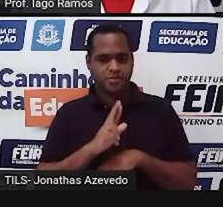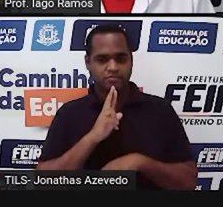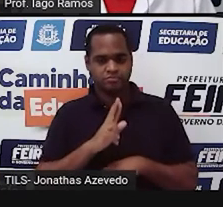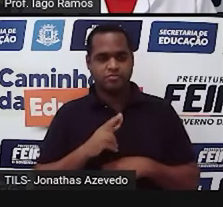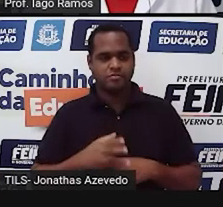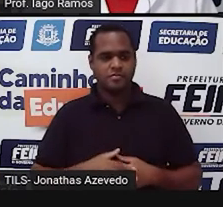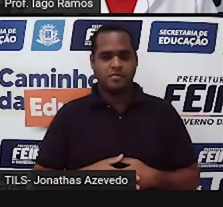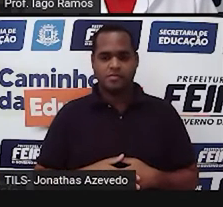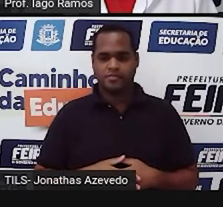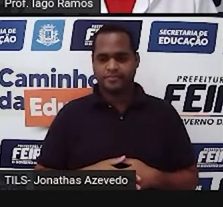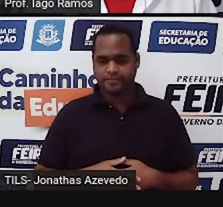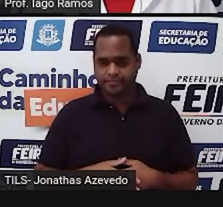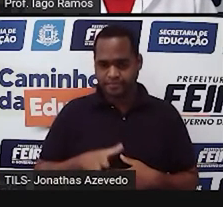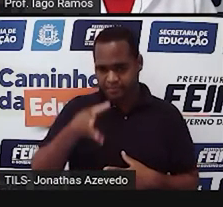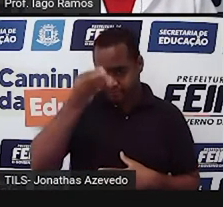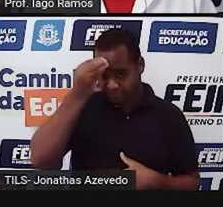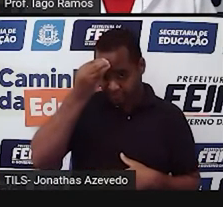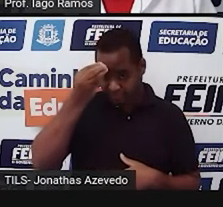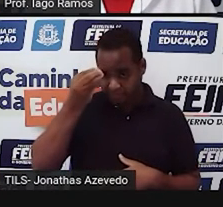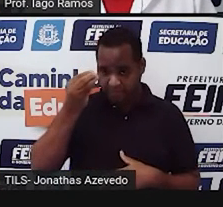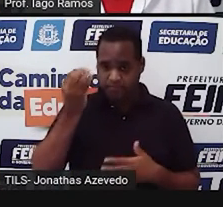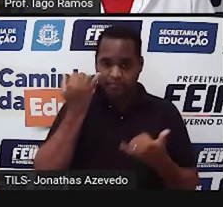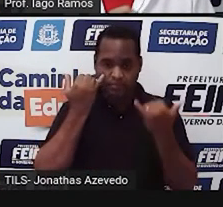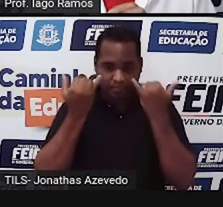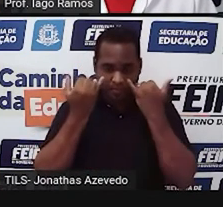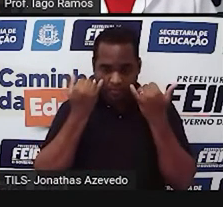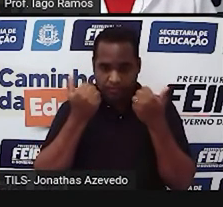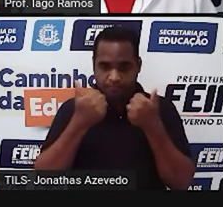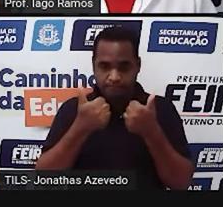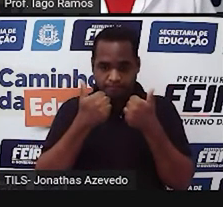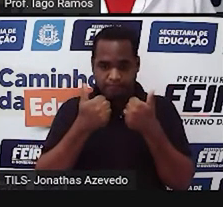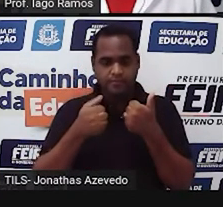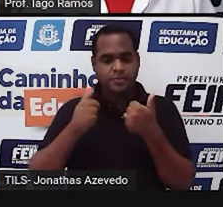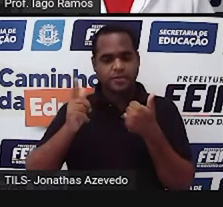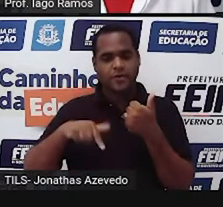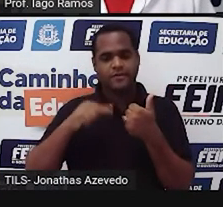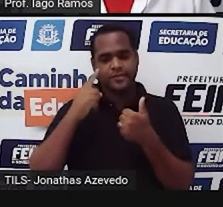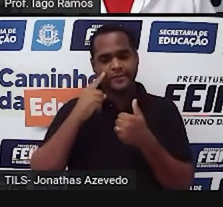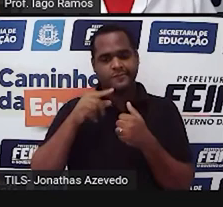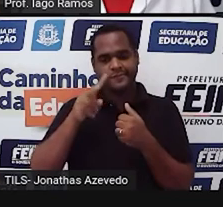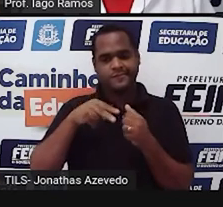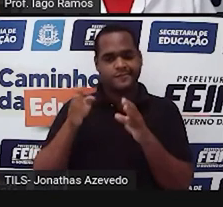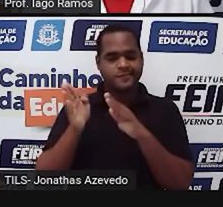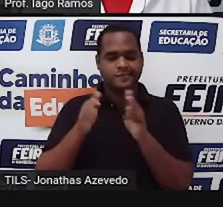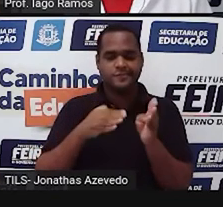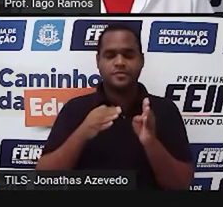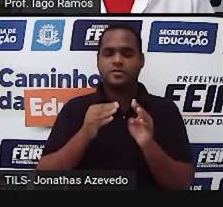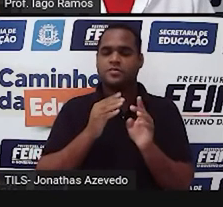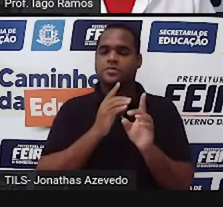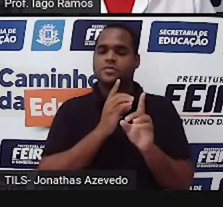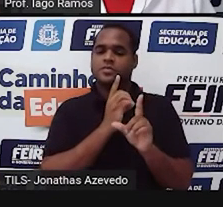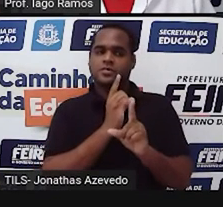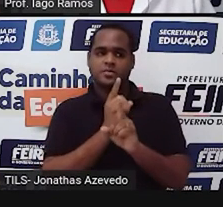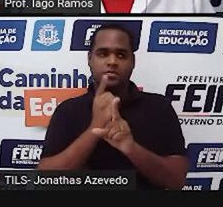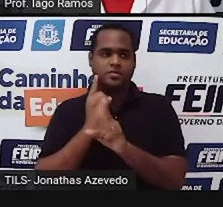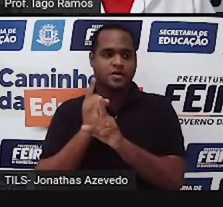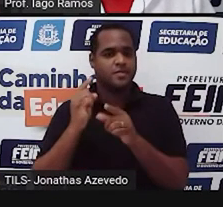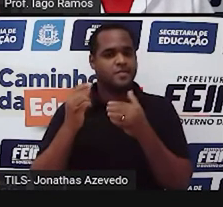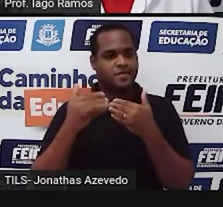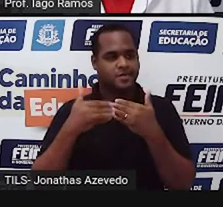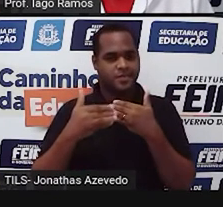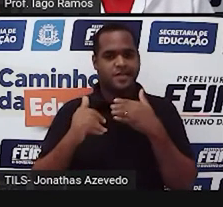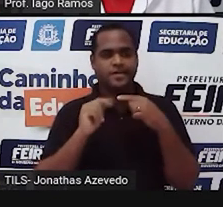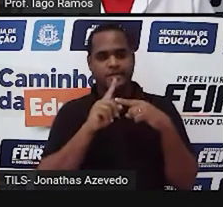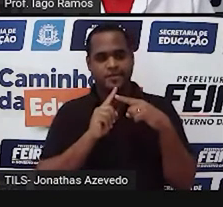bom pegou aí segurou esse informação de novo eu vou ler são encontrados a partir de